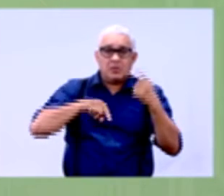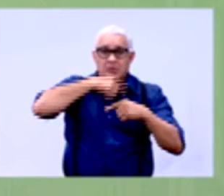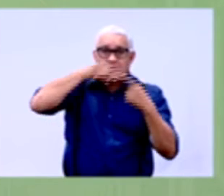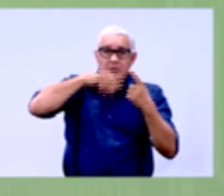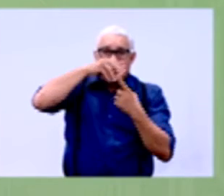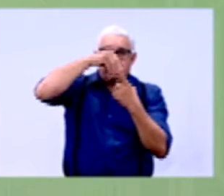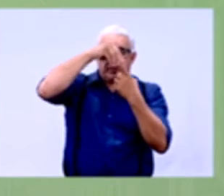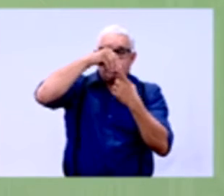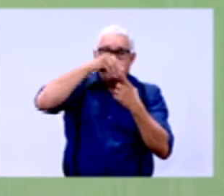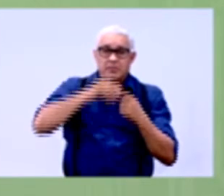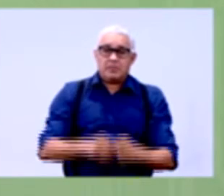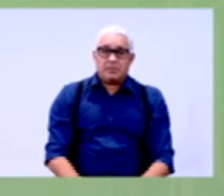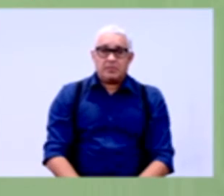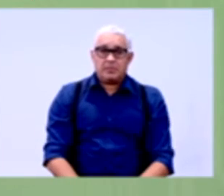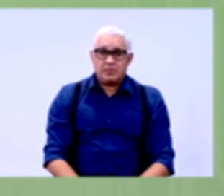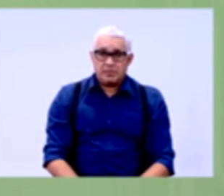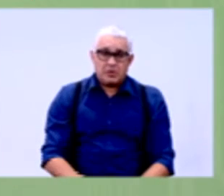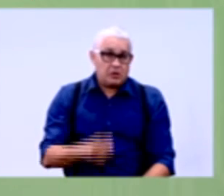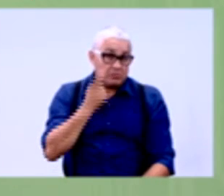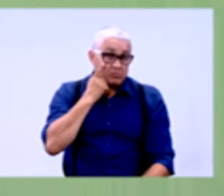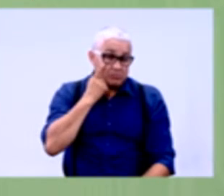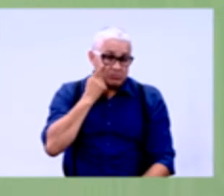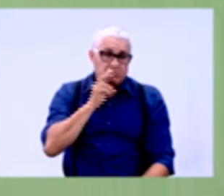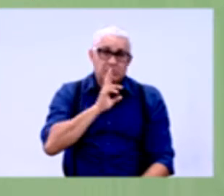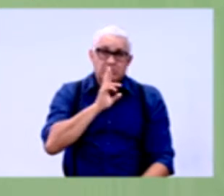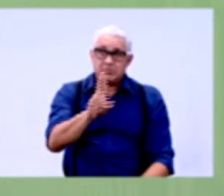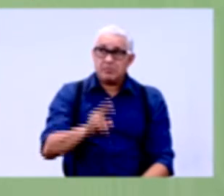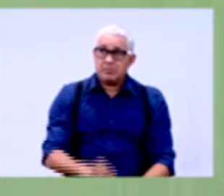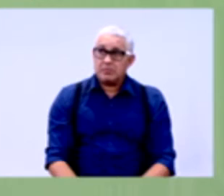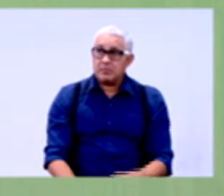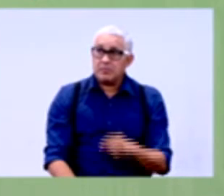do diagrama de sequências? Então vamos dar uma olhada aqui nas respostas.